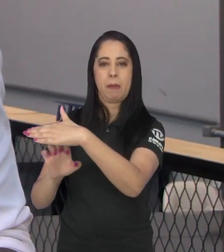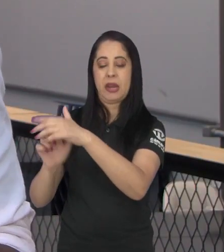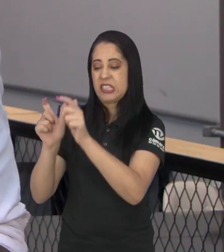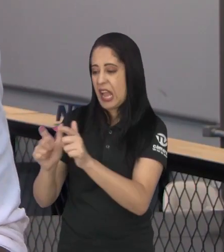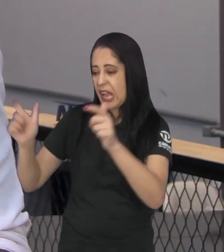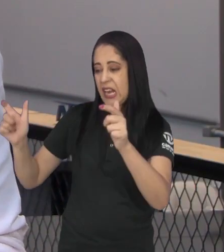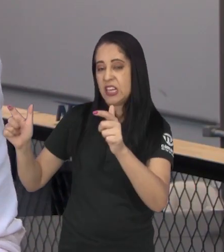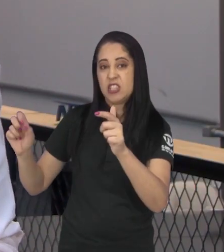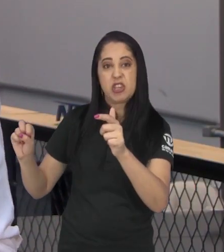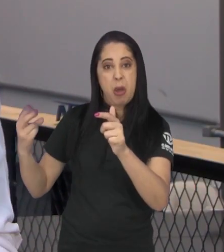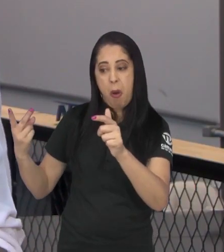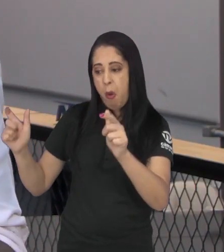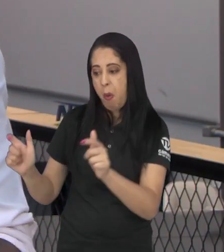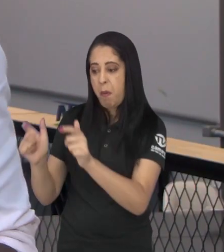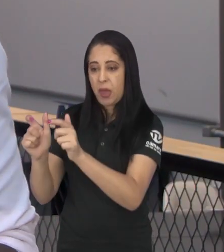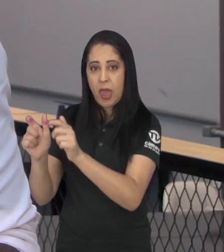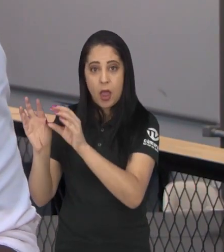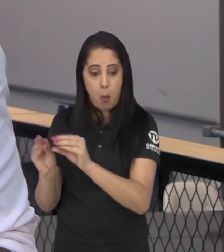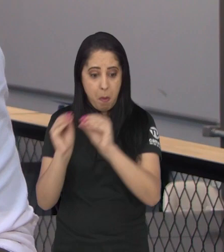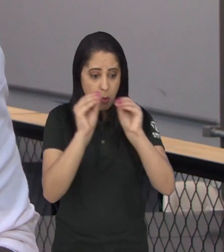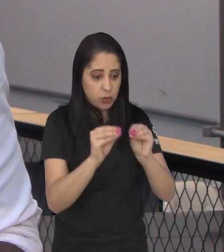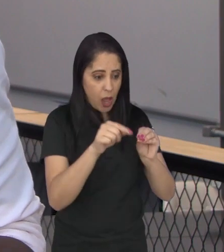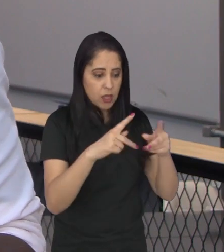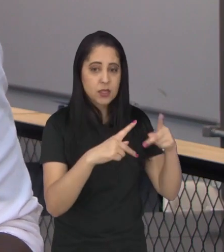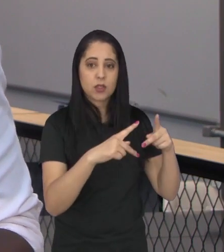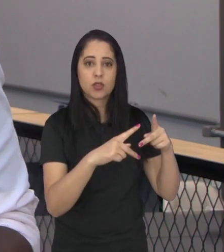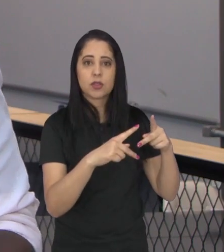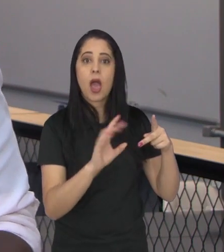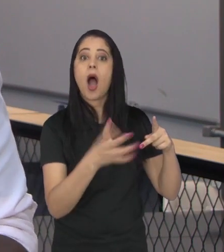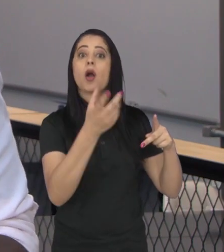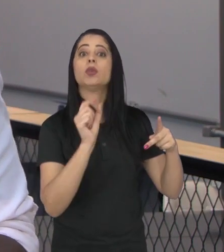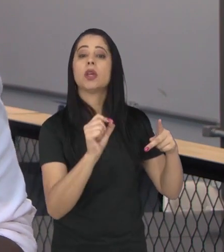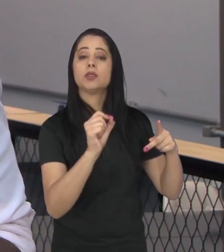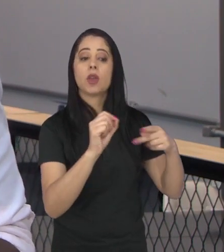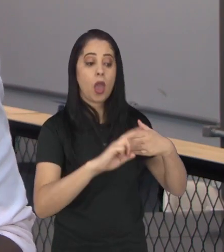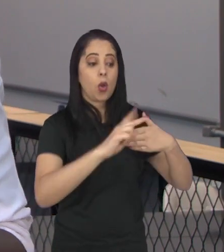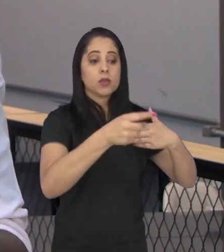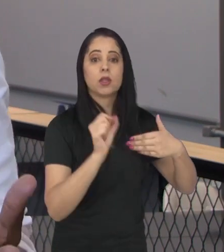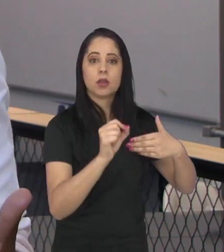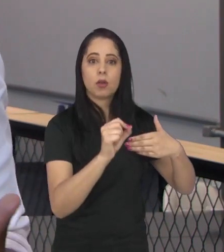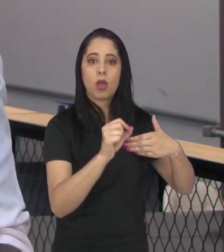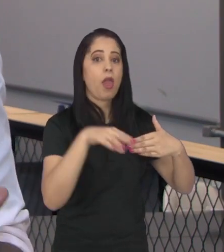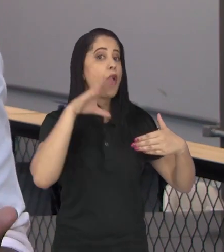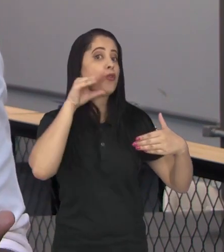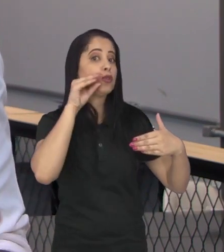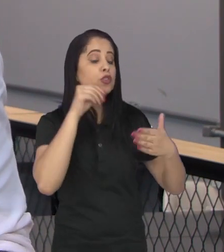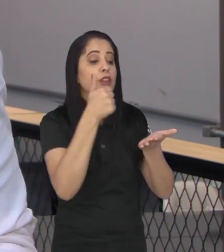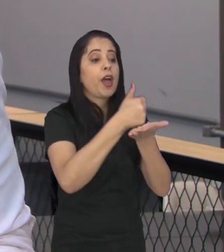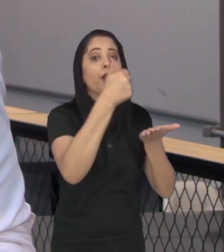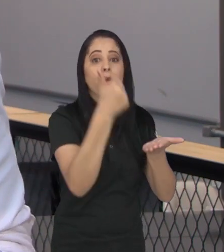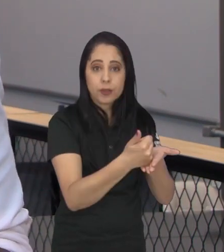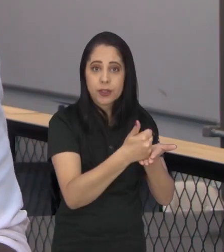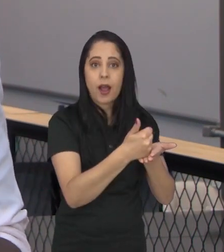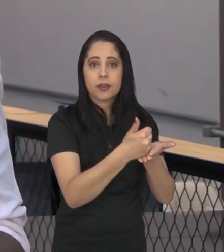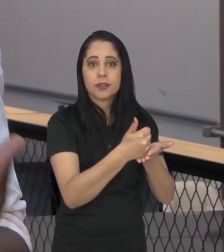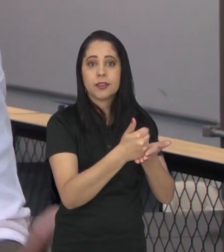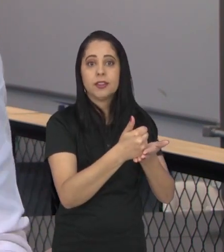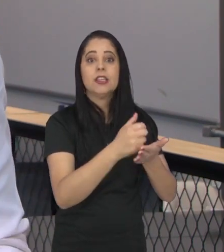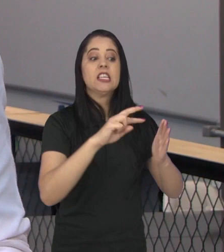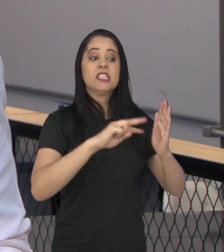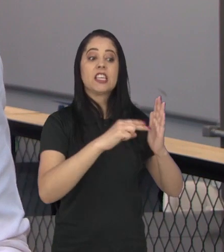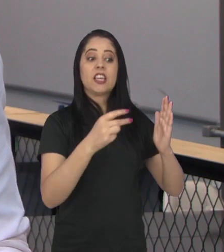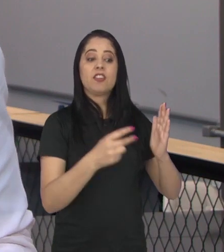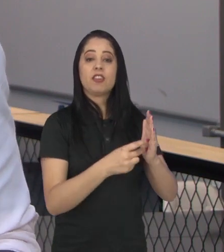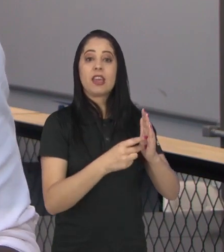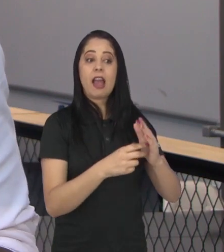empresa ou uma média empresa venha para a região, o que ela traz? Ela vai trazer seus funcionários, sua equipe. Ela vai gerar